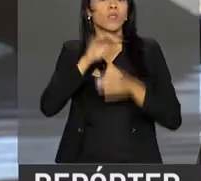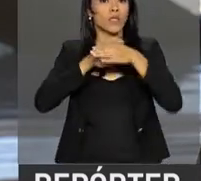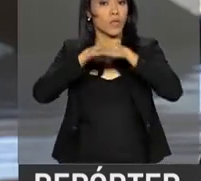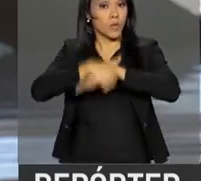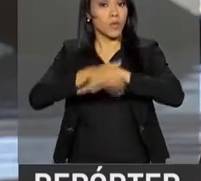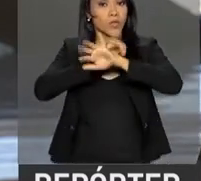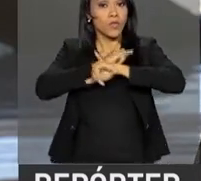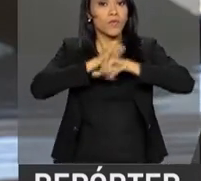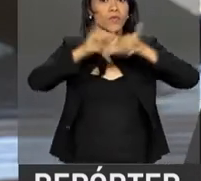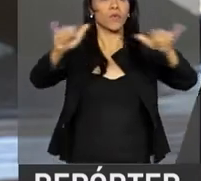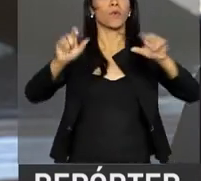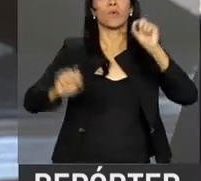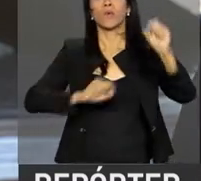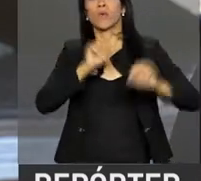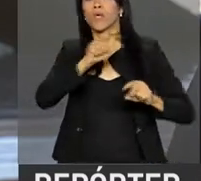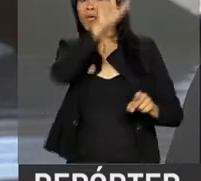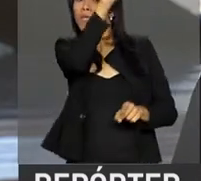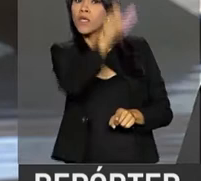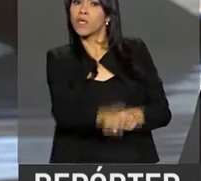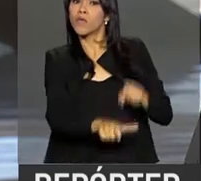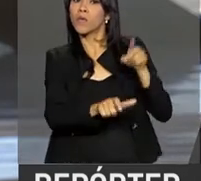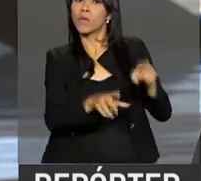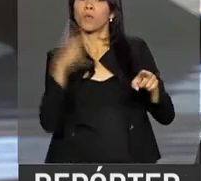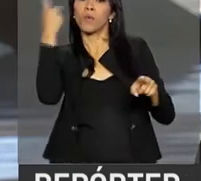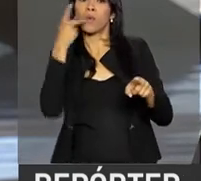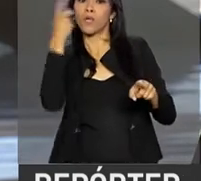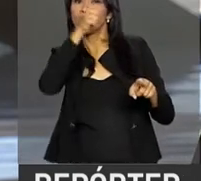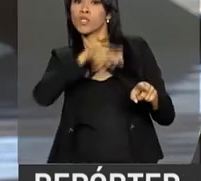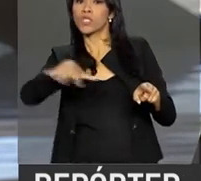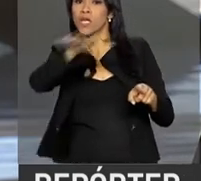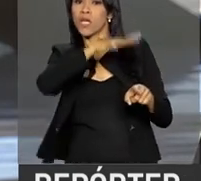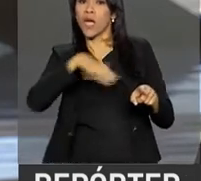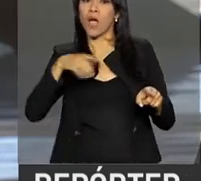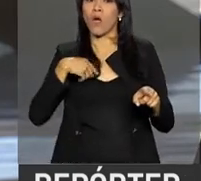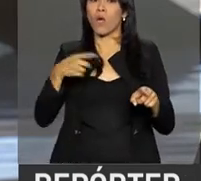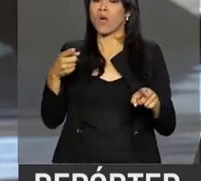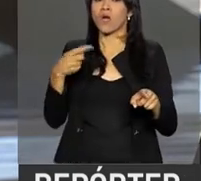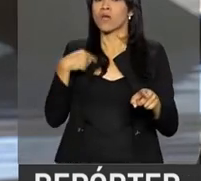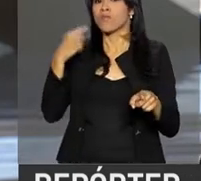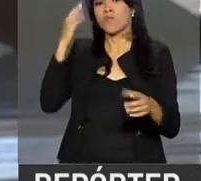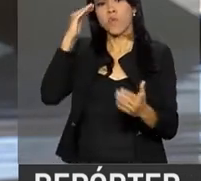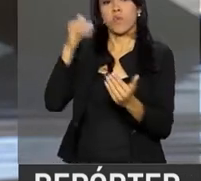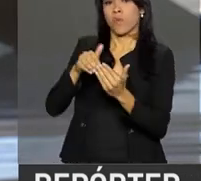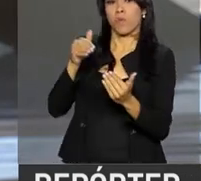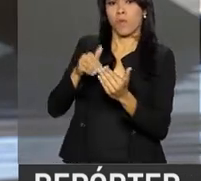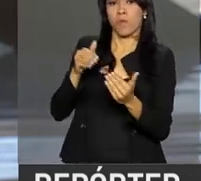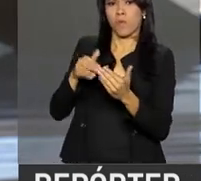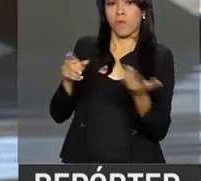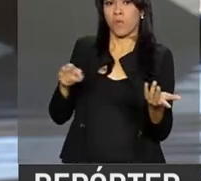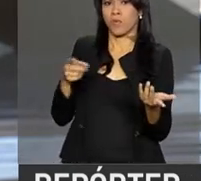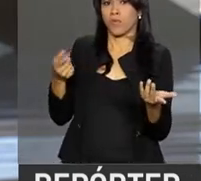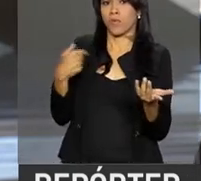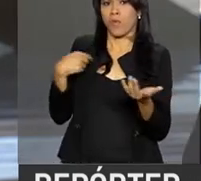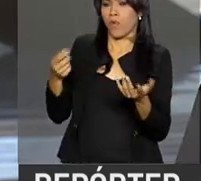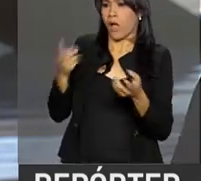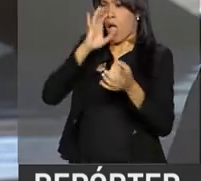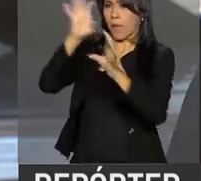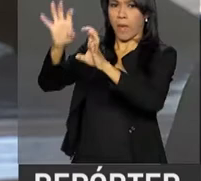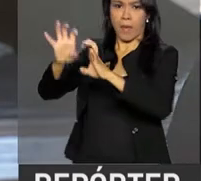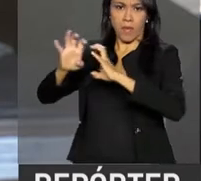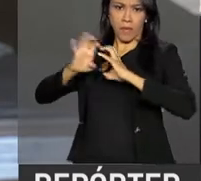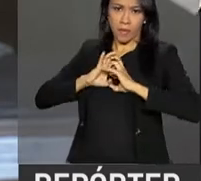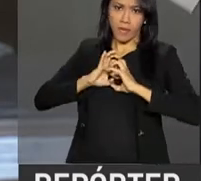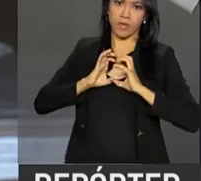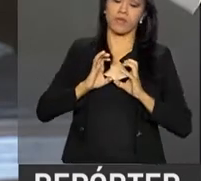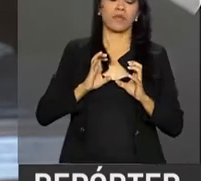que o procurador geral da república ignora as suspeitas que fragilizam as relações e que basearam a denúncia